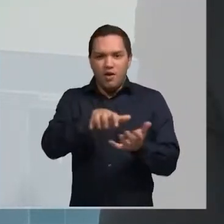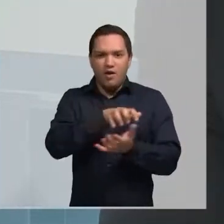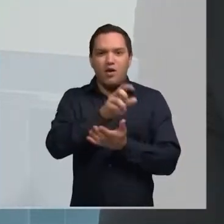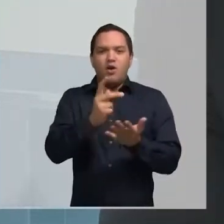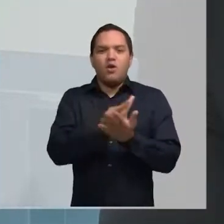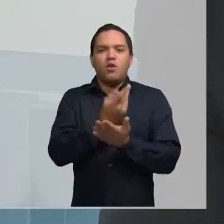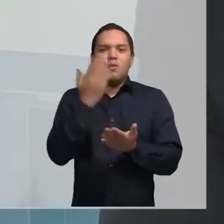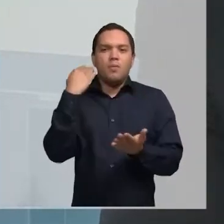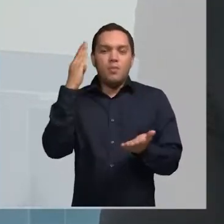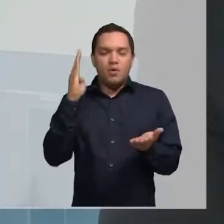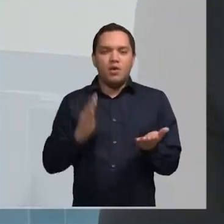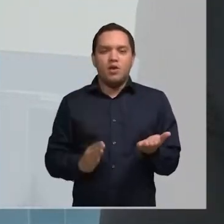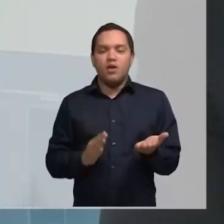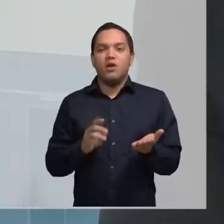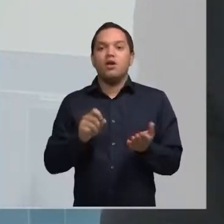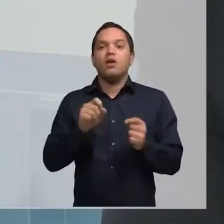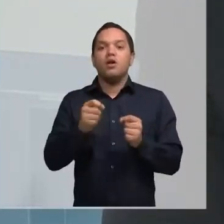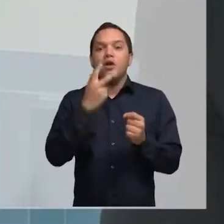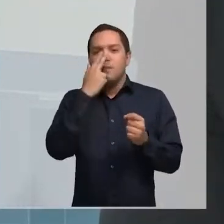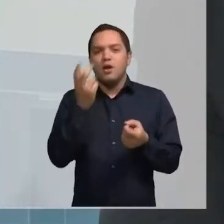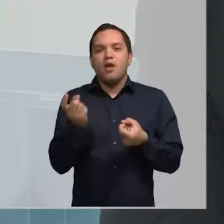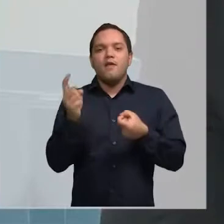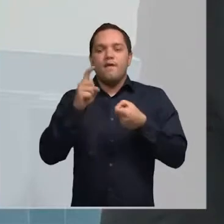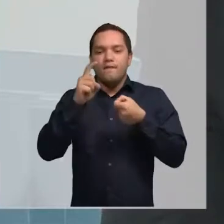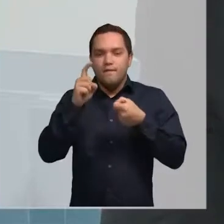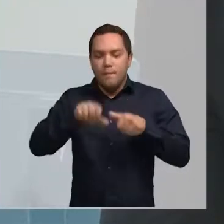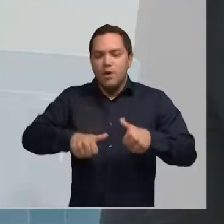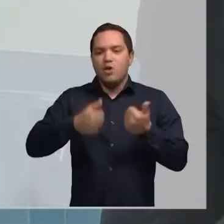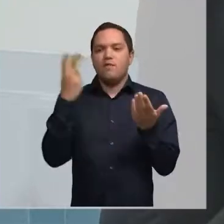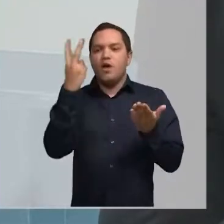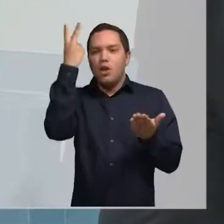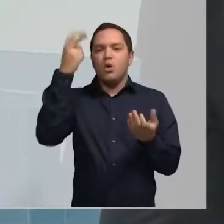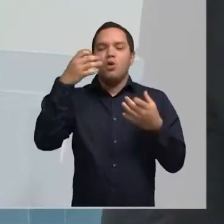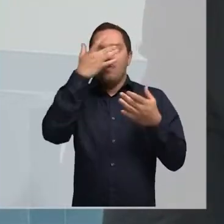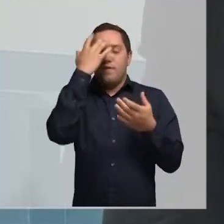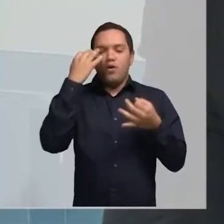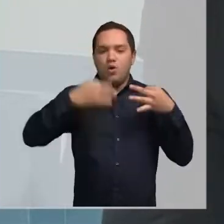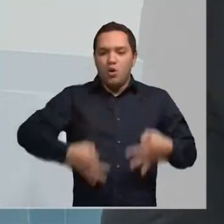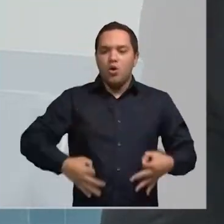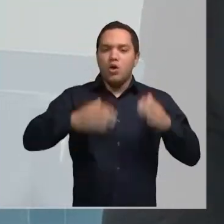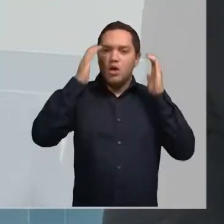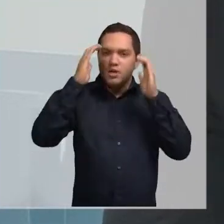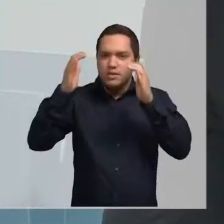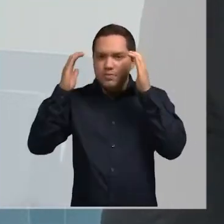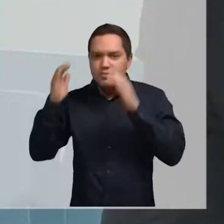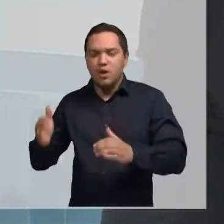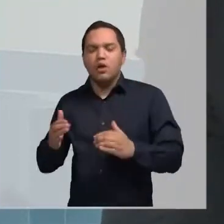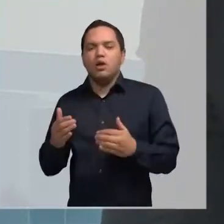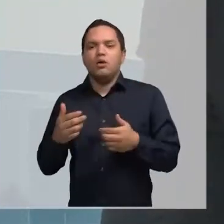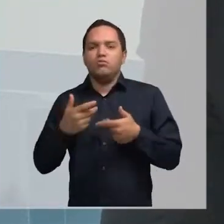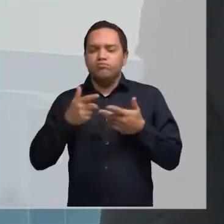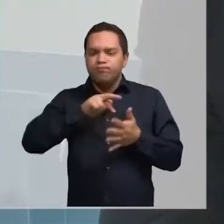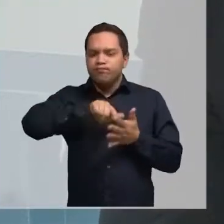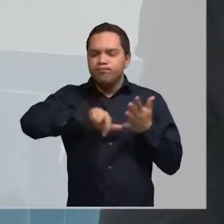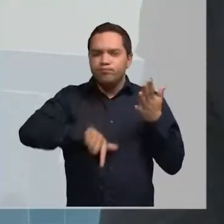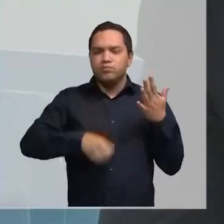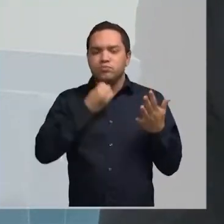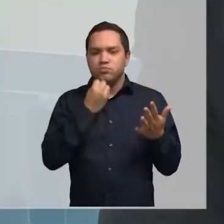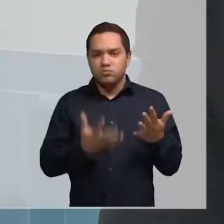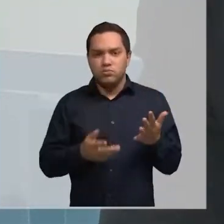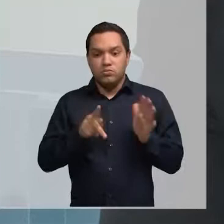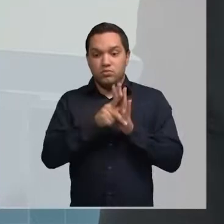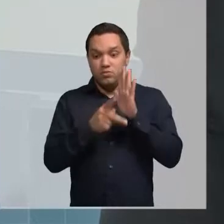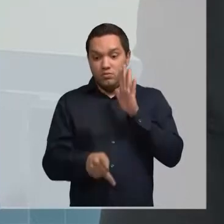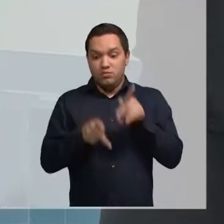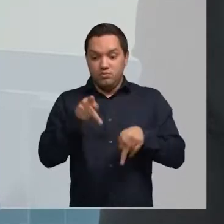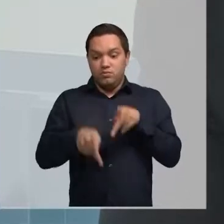aconteceu no Brasil naquela época foi para restaurar valores de dignidade, respeito, honestidade, princípio do povo